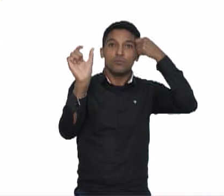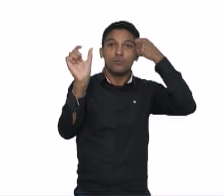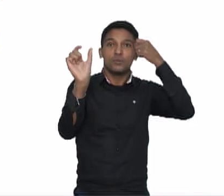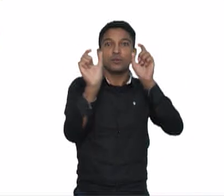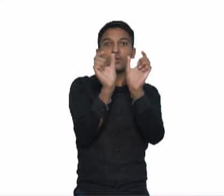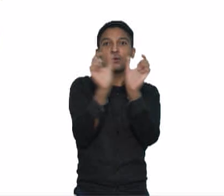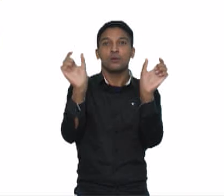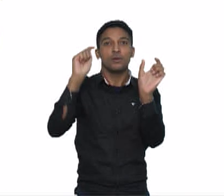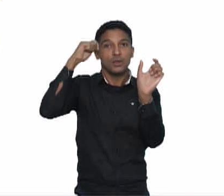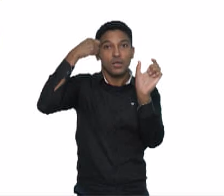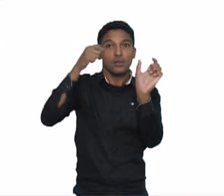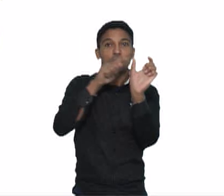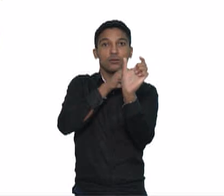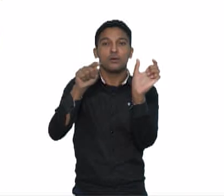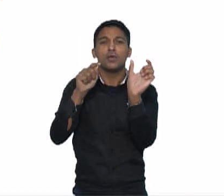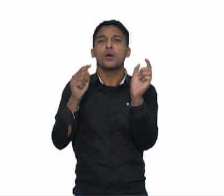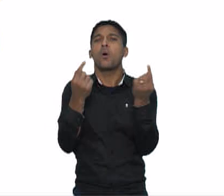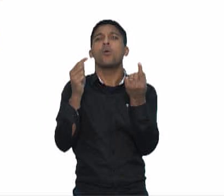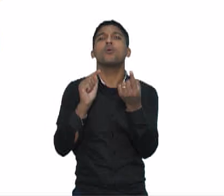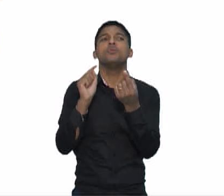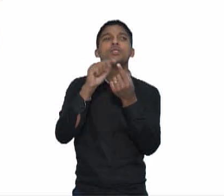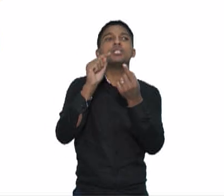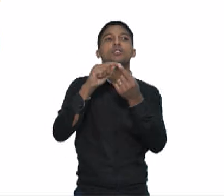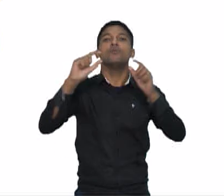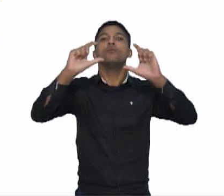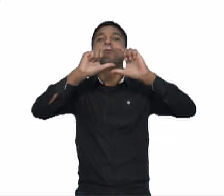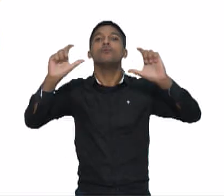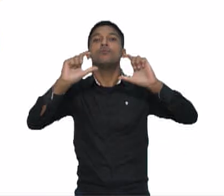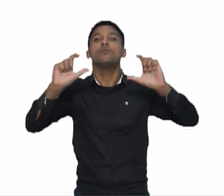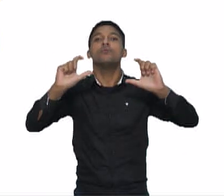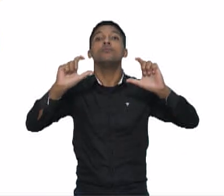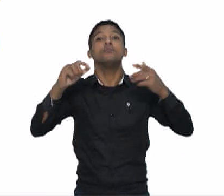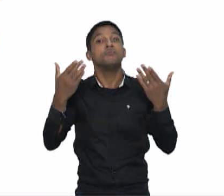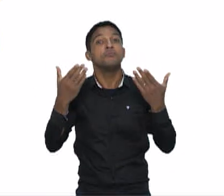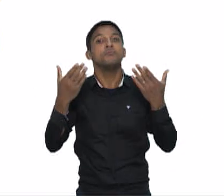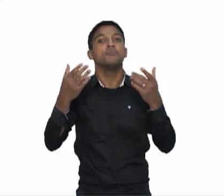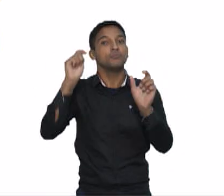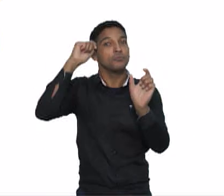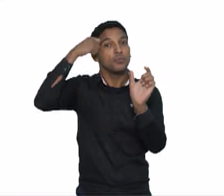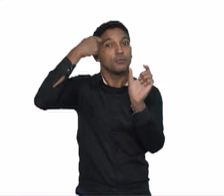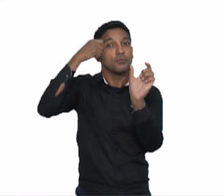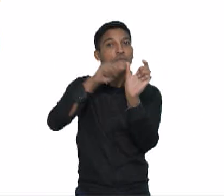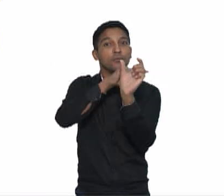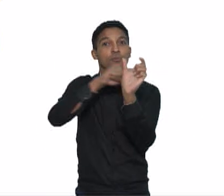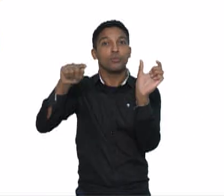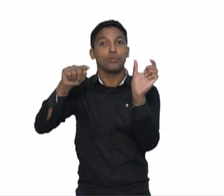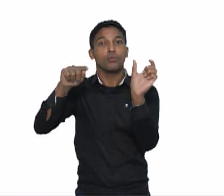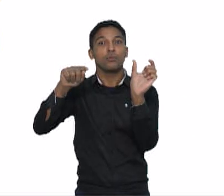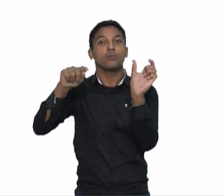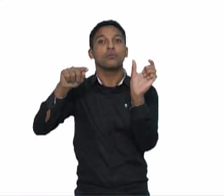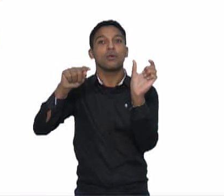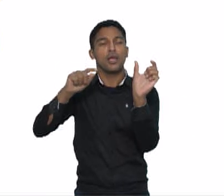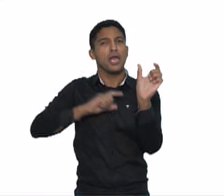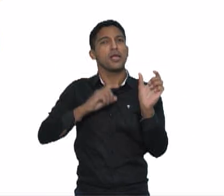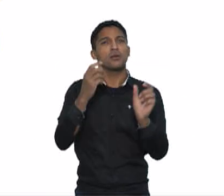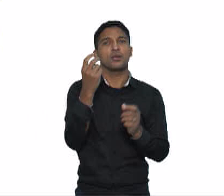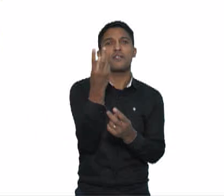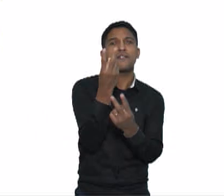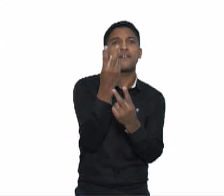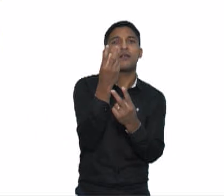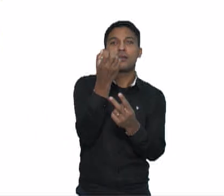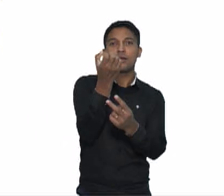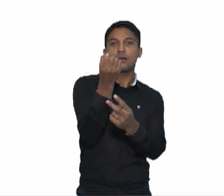ou transitivo direto e indireto. Nós identificamos os objetos. Ficou fácil você responder quais são os verbos